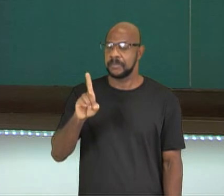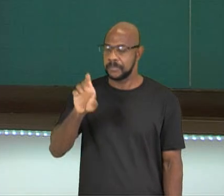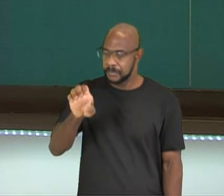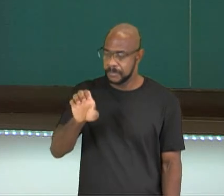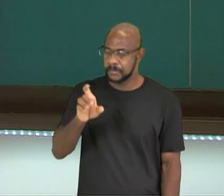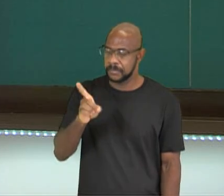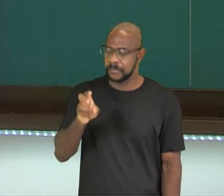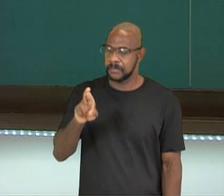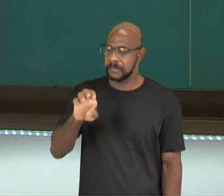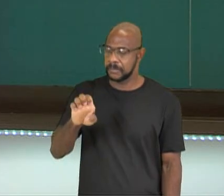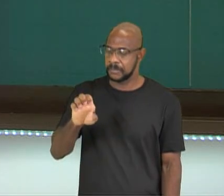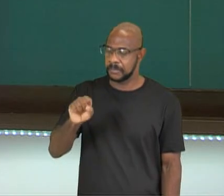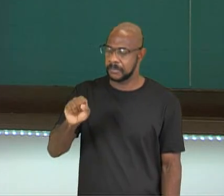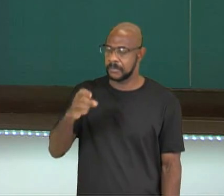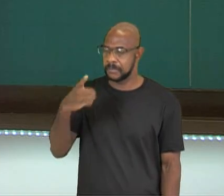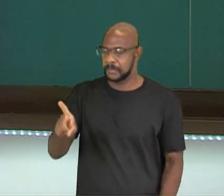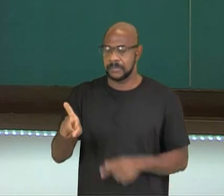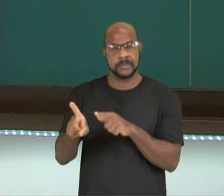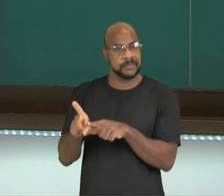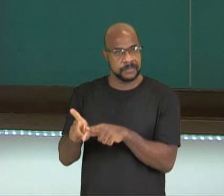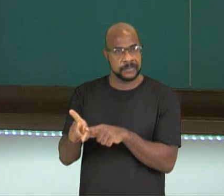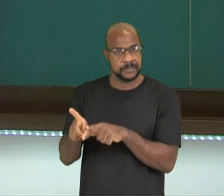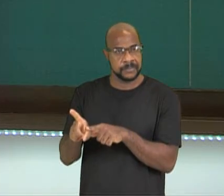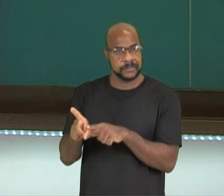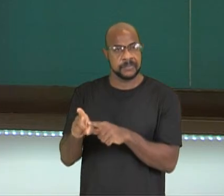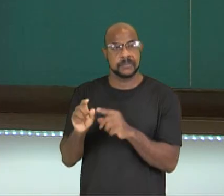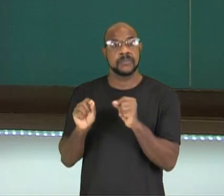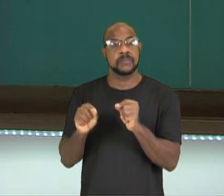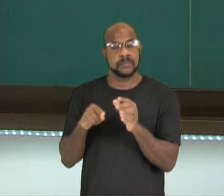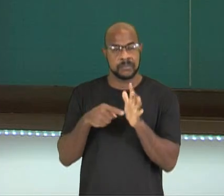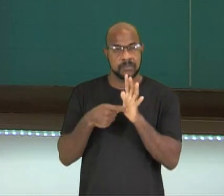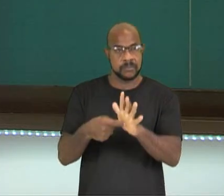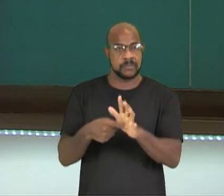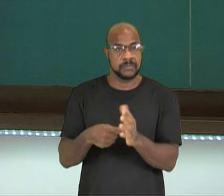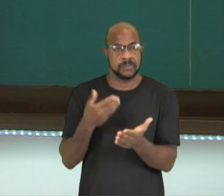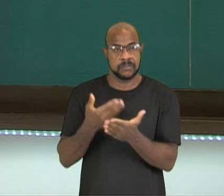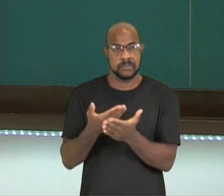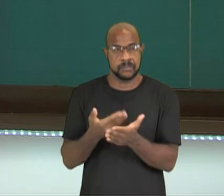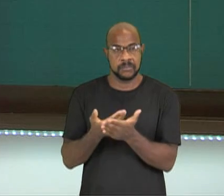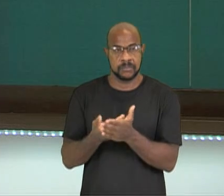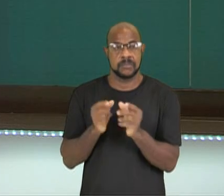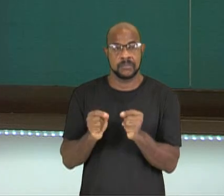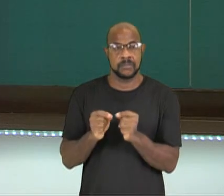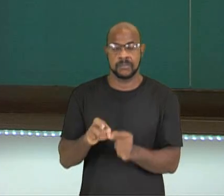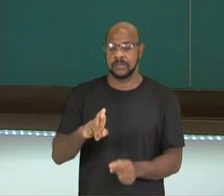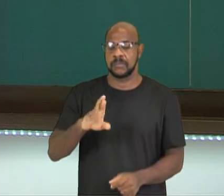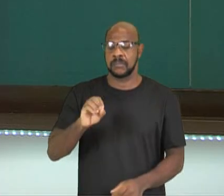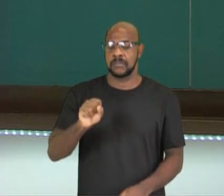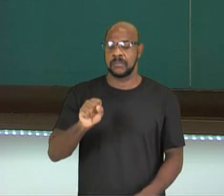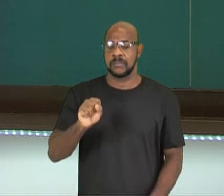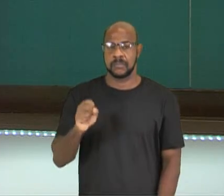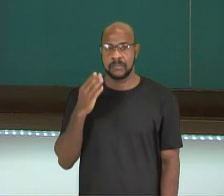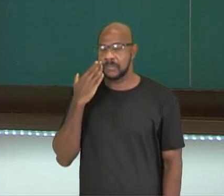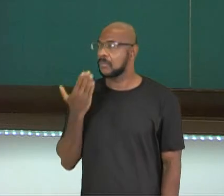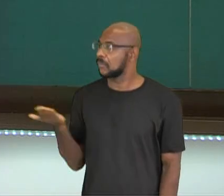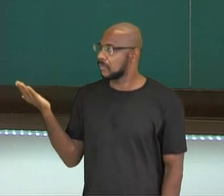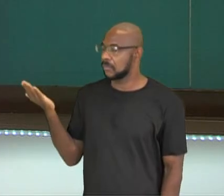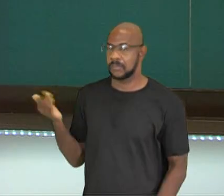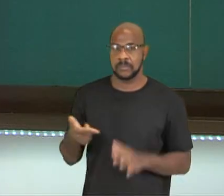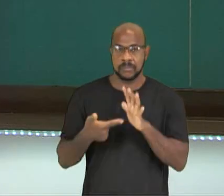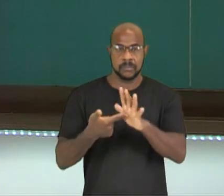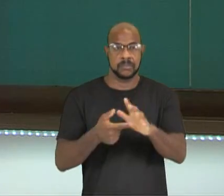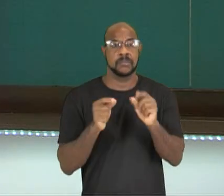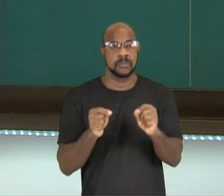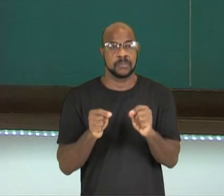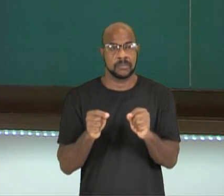os dois estudos anteriores não apresentaram a formação das depressões, no estudo do professor Jurandir Ross, ele apresenta ali as depressões